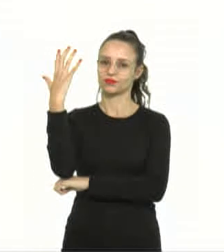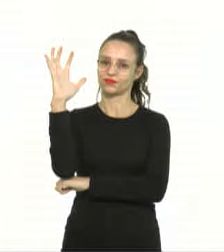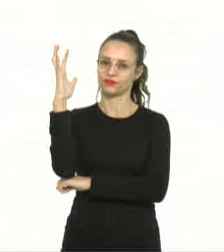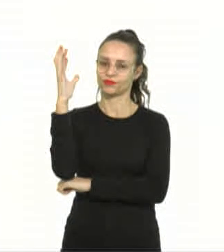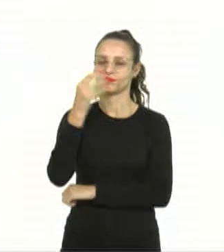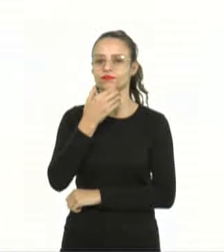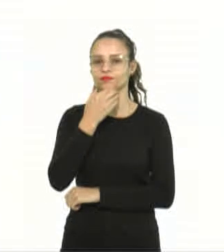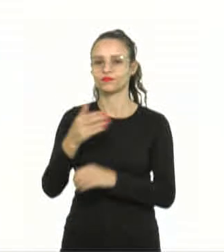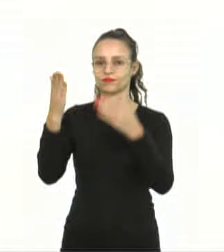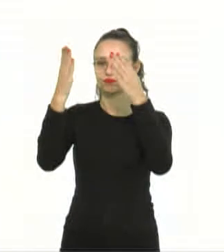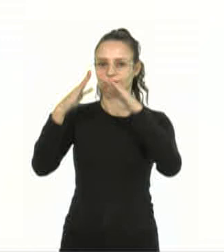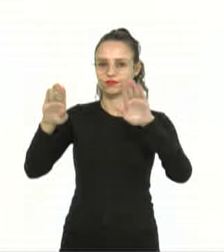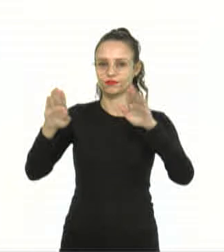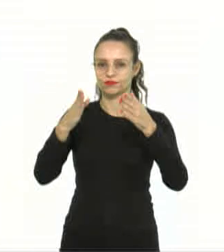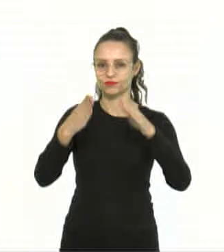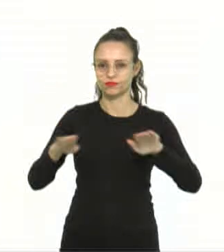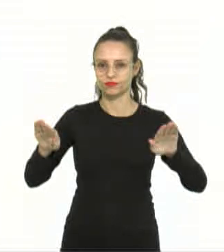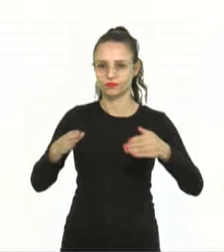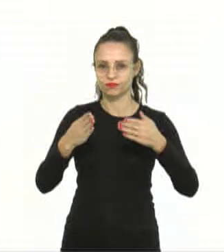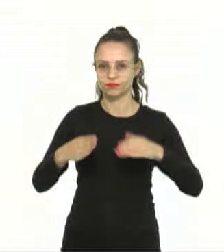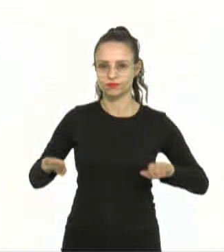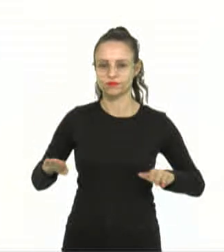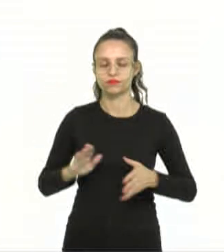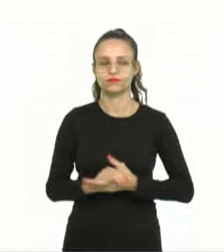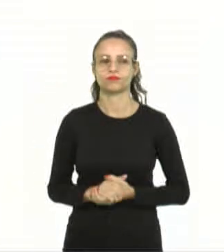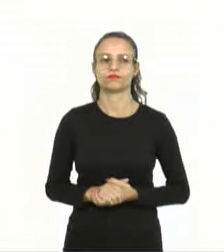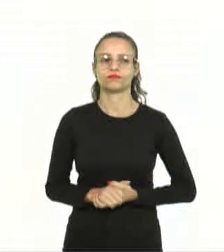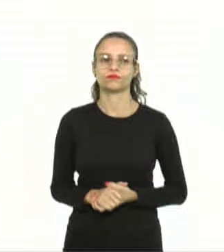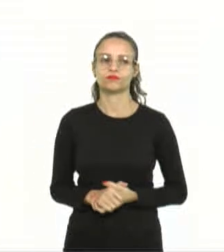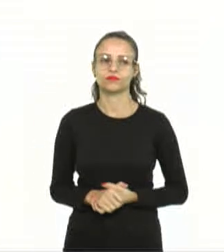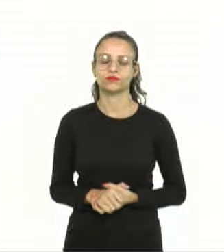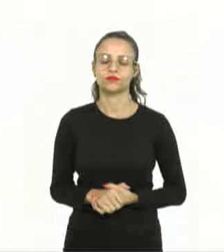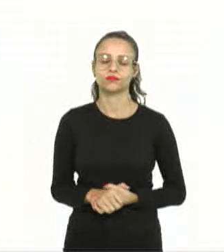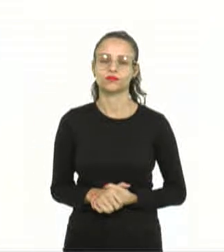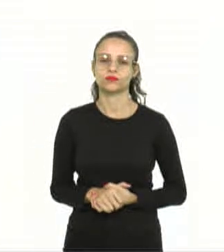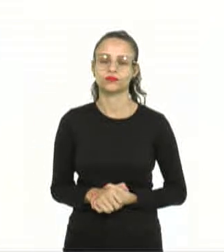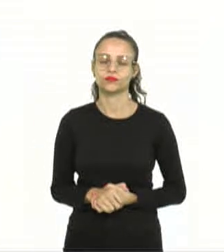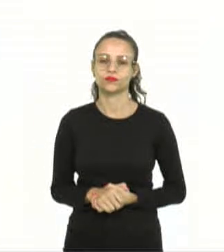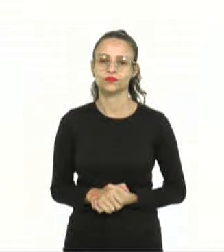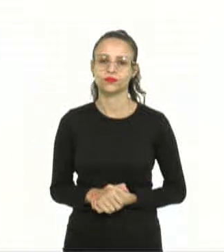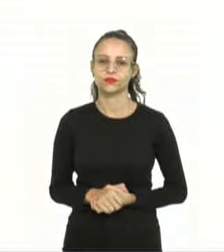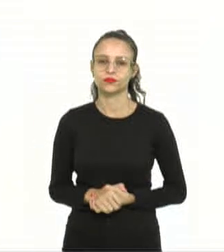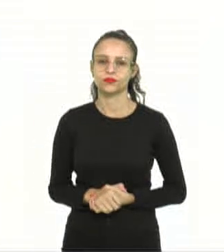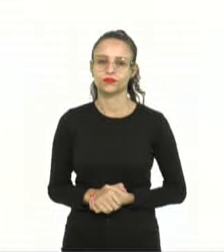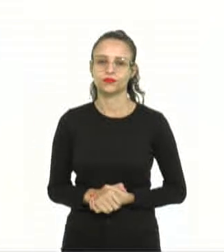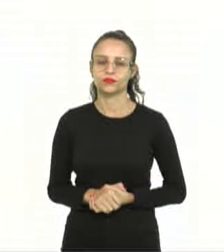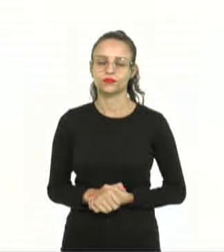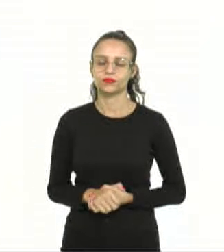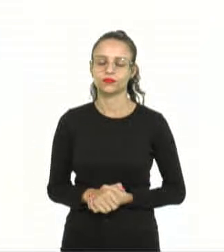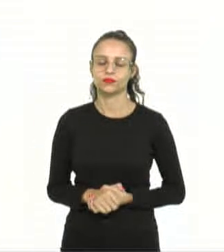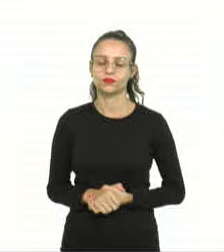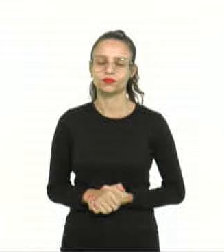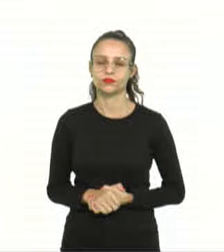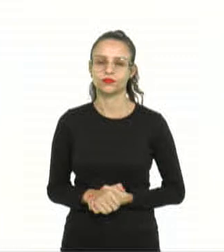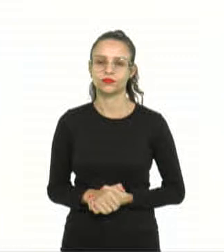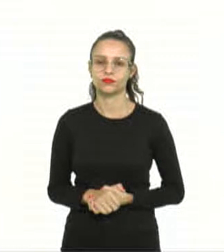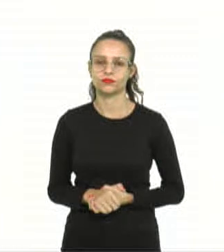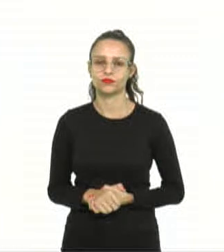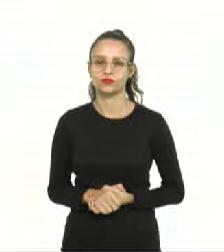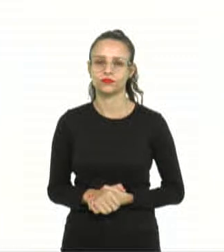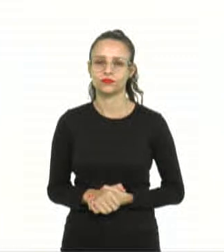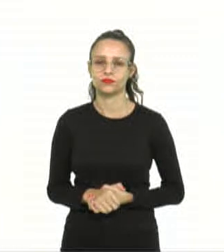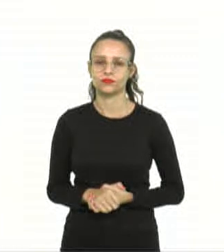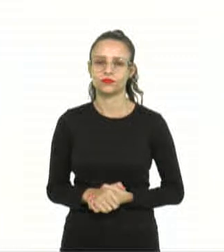Natal. El aguinaldo es la paga extra que las empresas dan a los trabajadores antes de